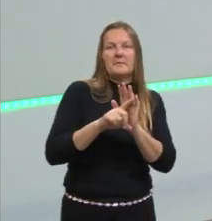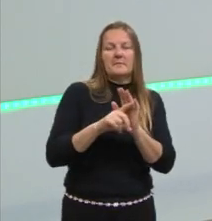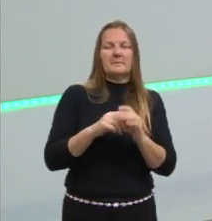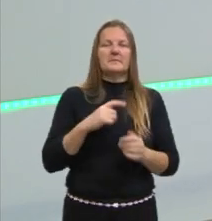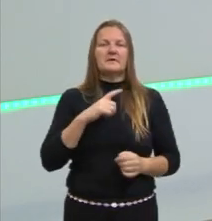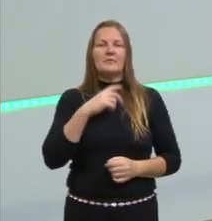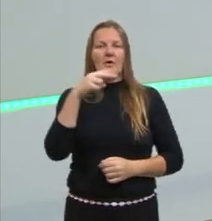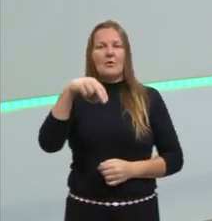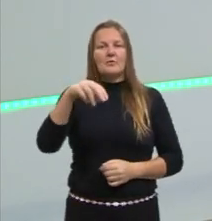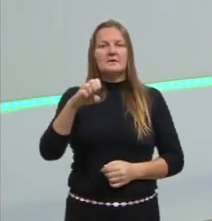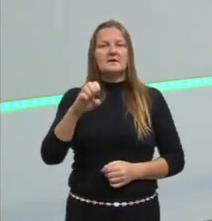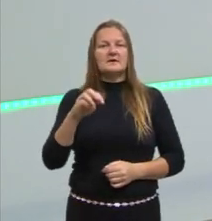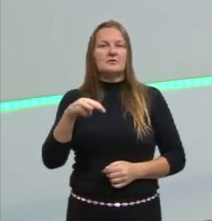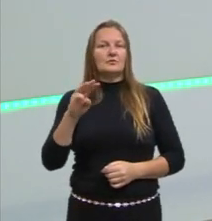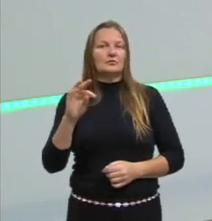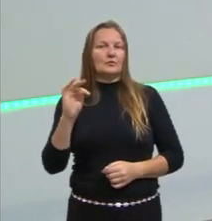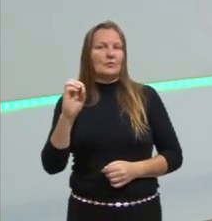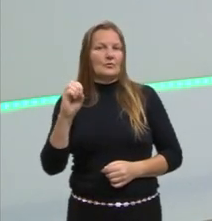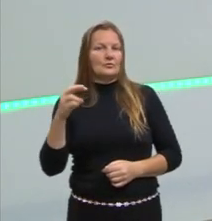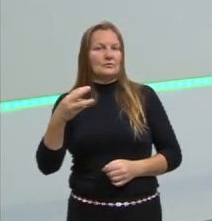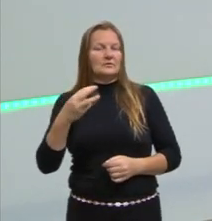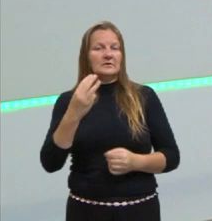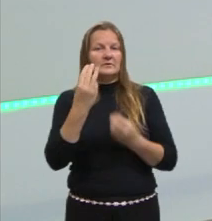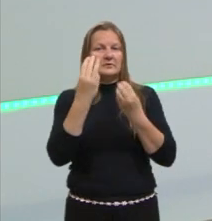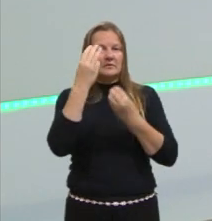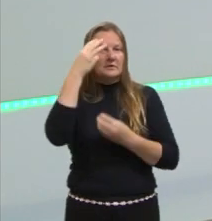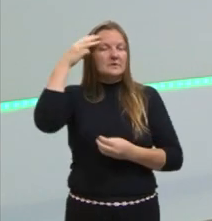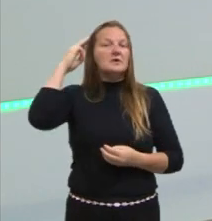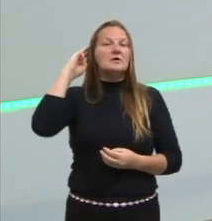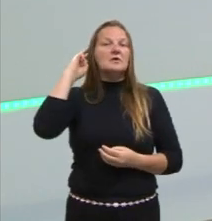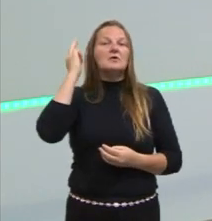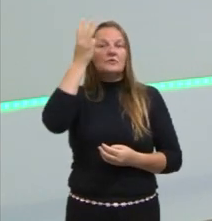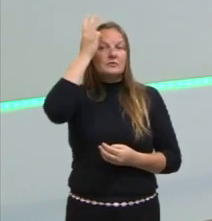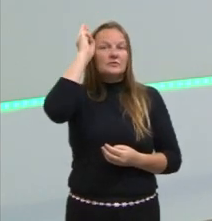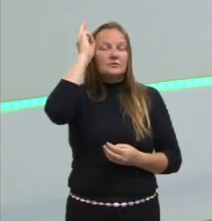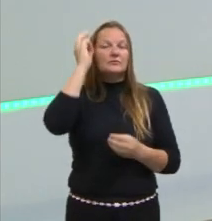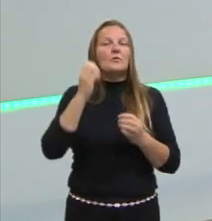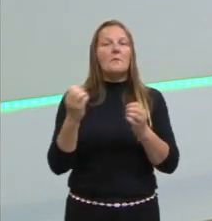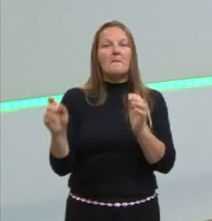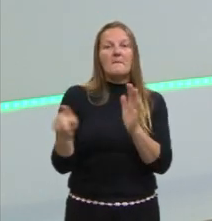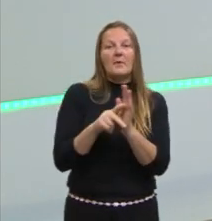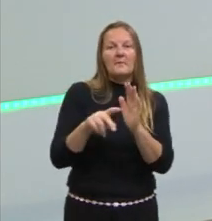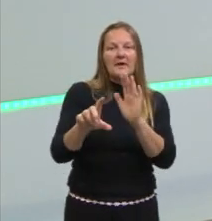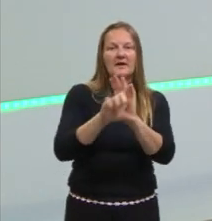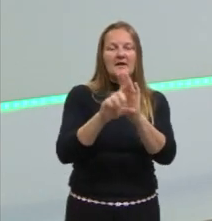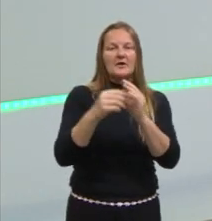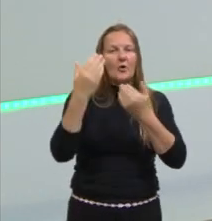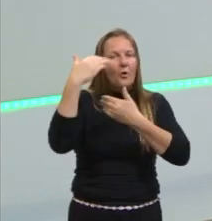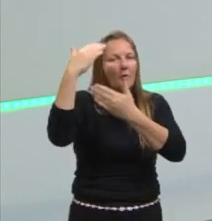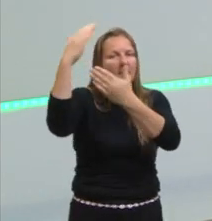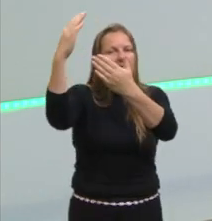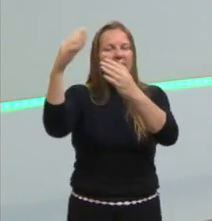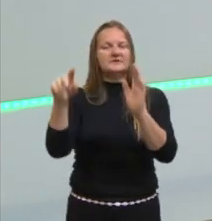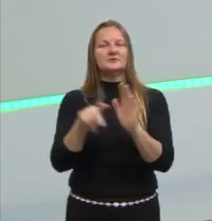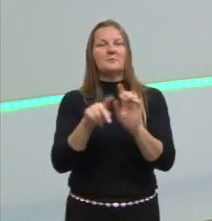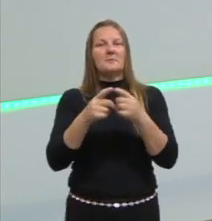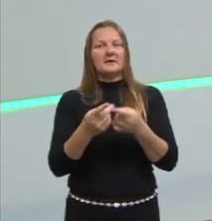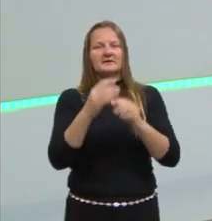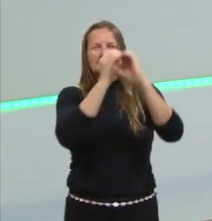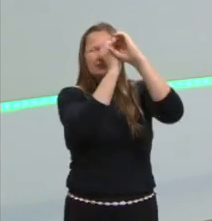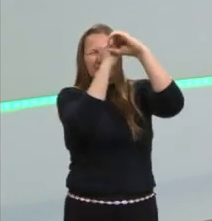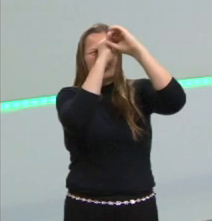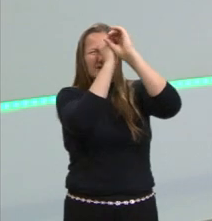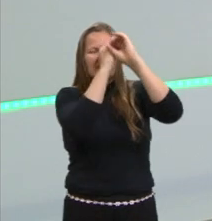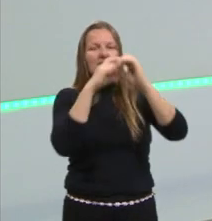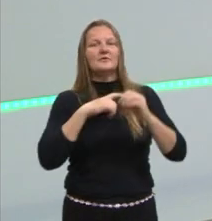com o Newton né eles acabaram então colocando chamando de leis de Newton como homenagem a ele mas o Galileu também